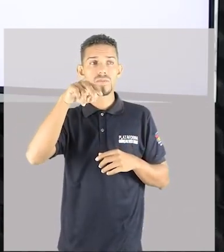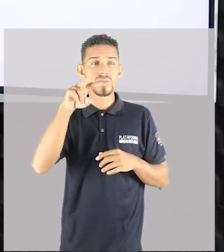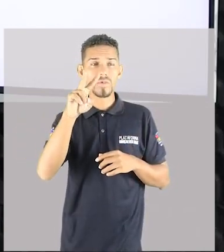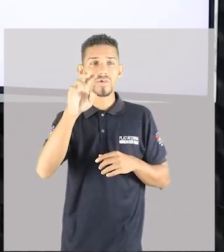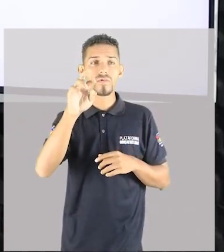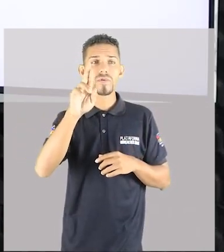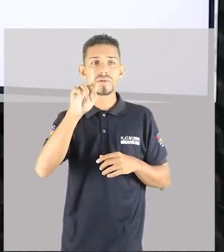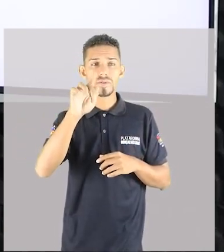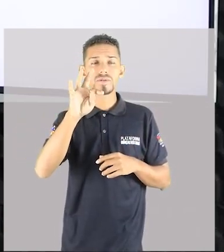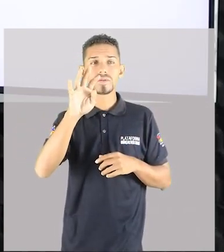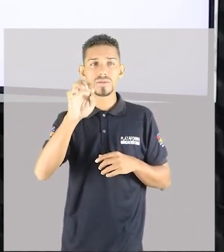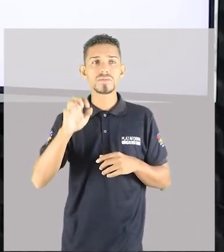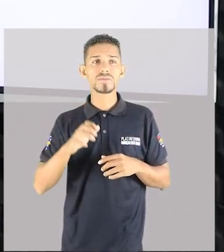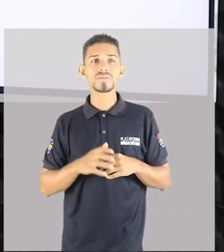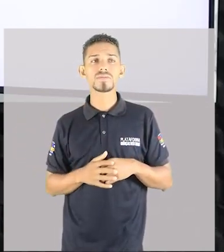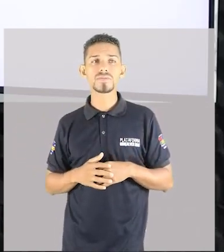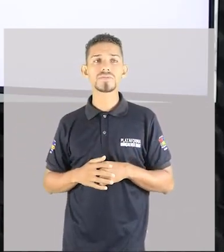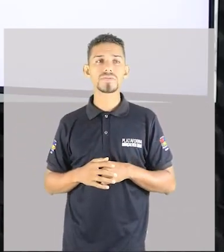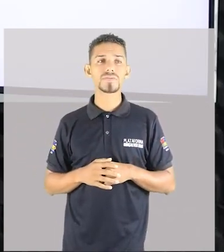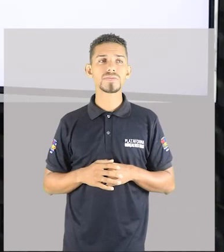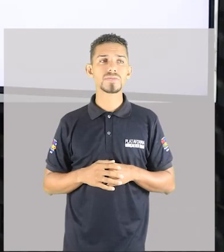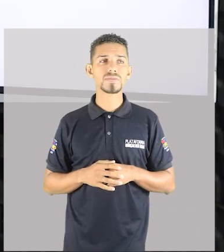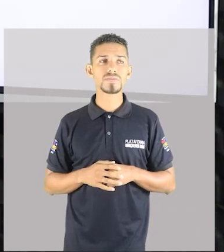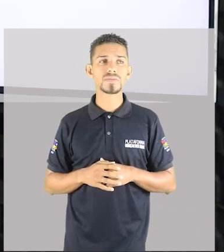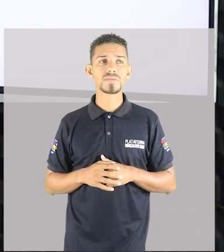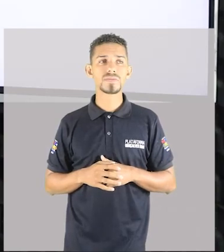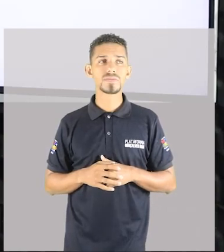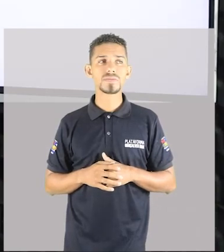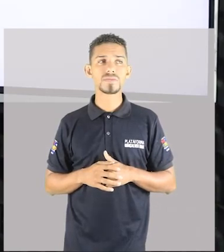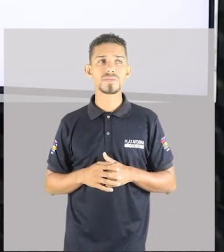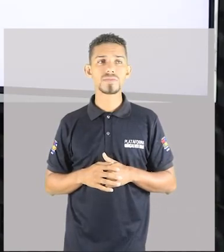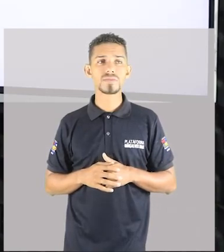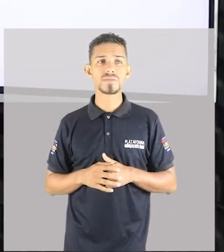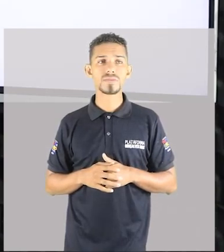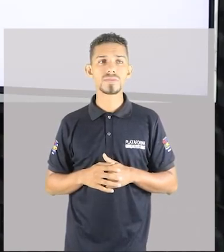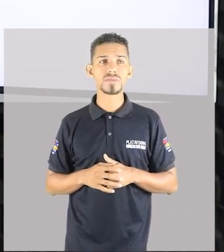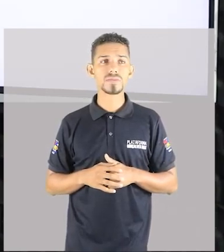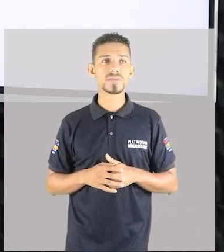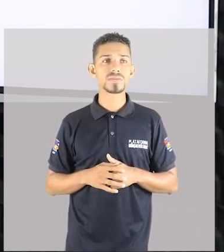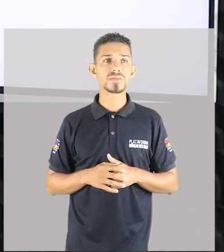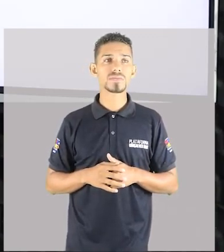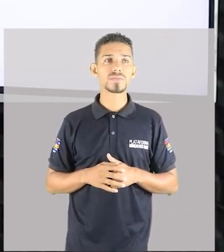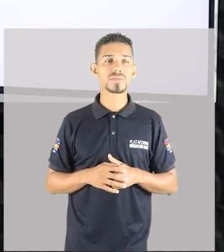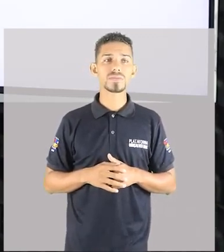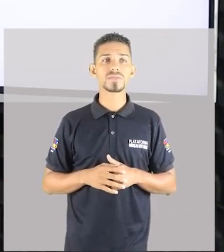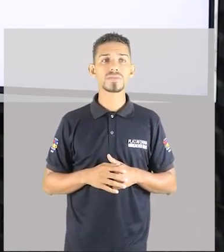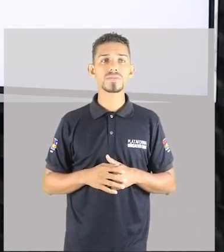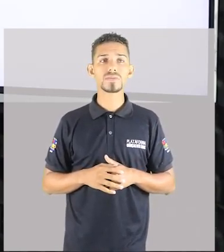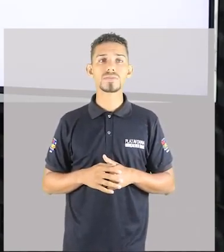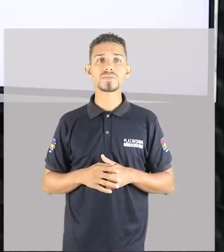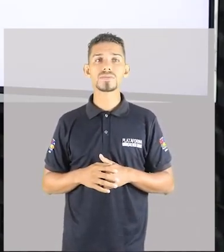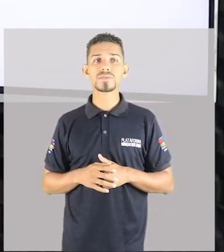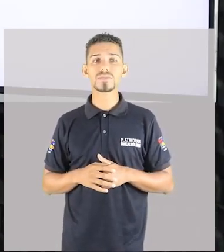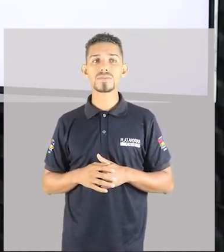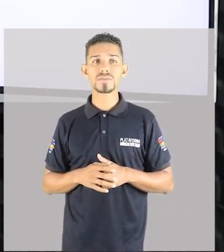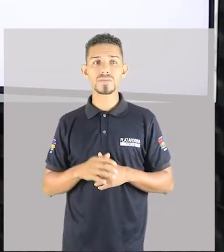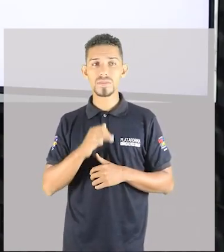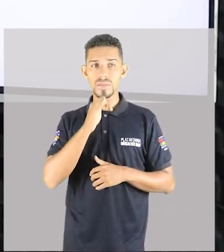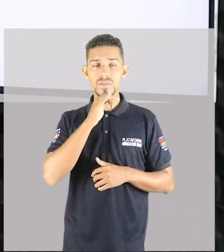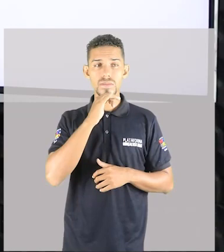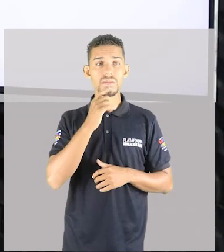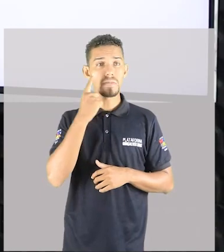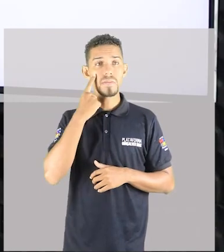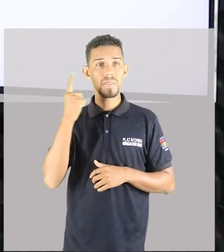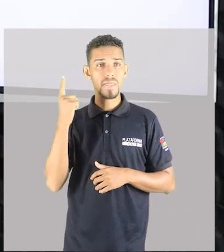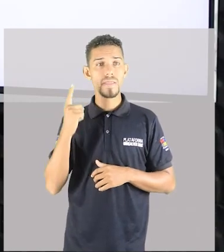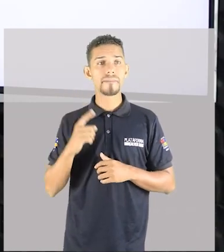forma perfeitamente lá na retina, tá? Ah, essa aqui é a miopia, ó, desculpa, a